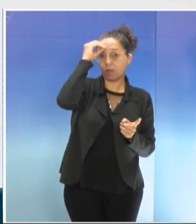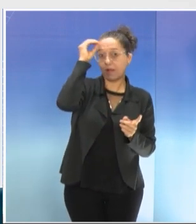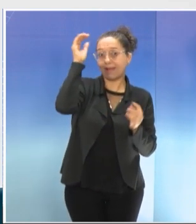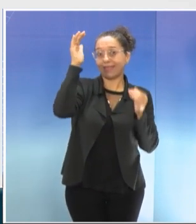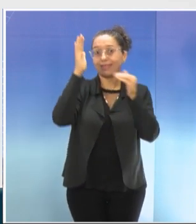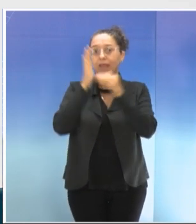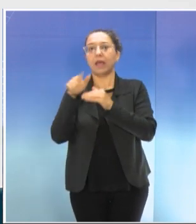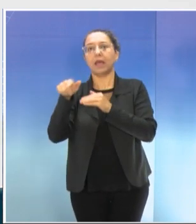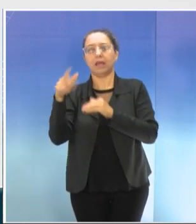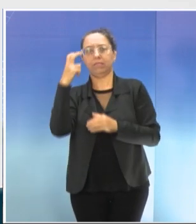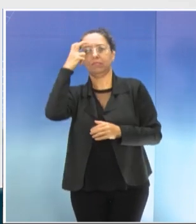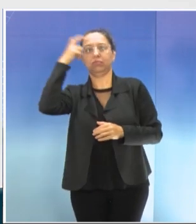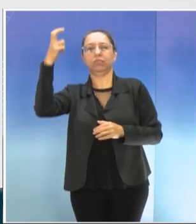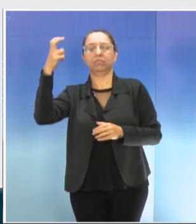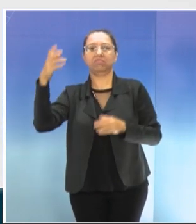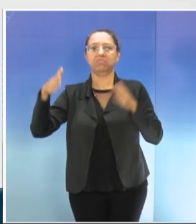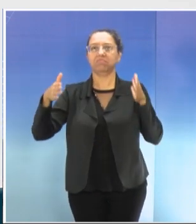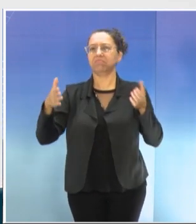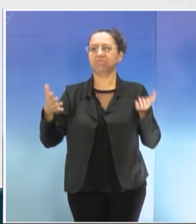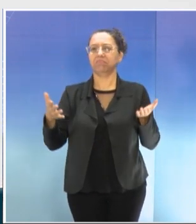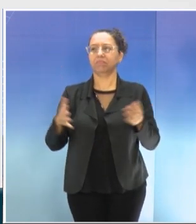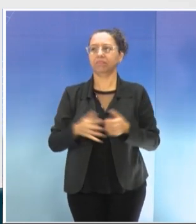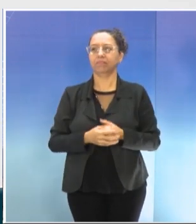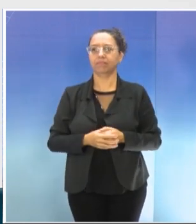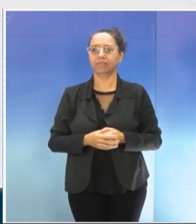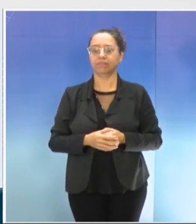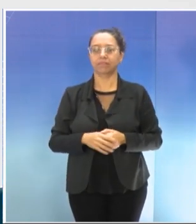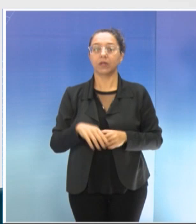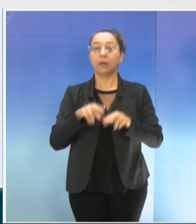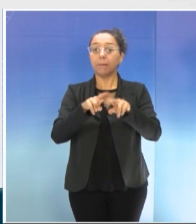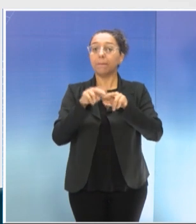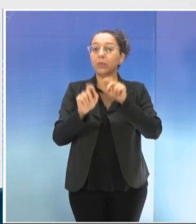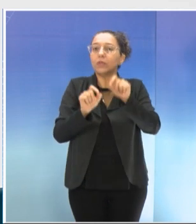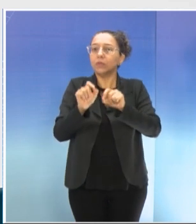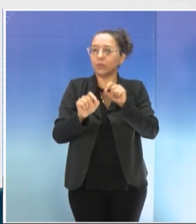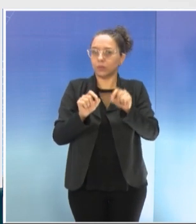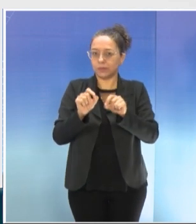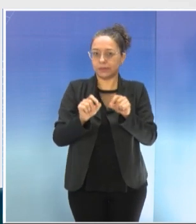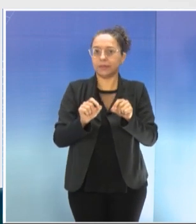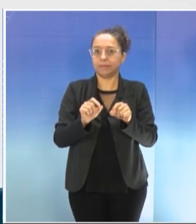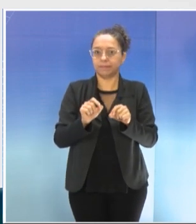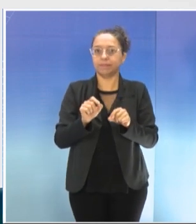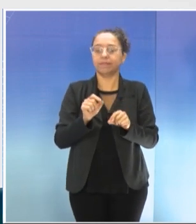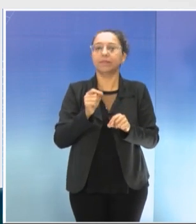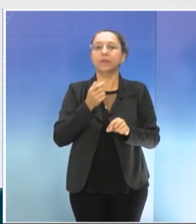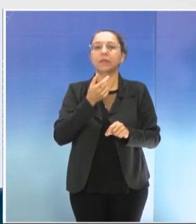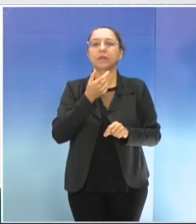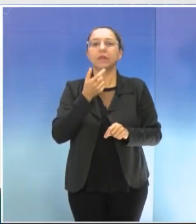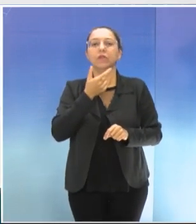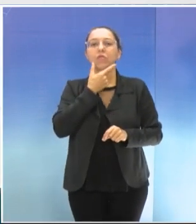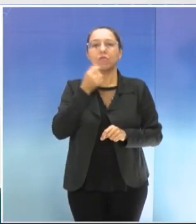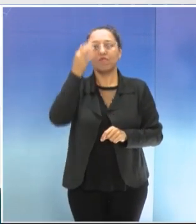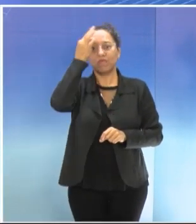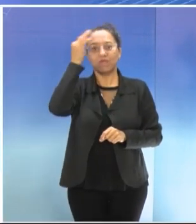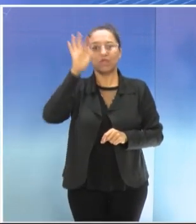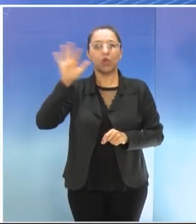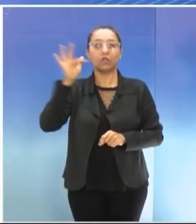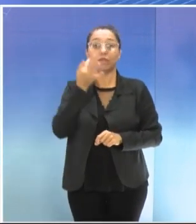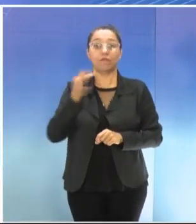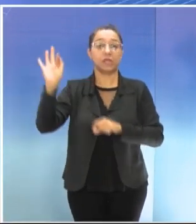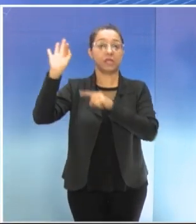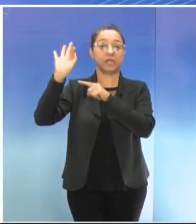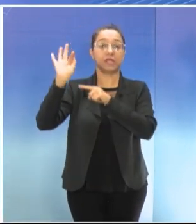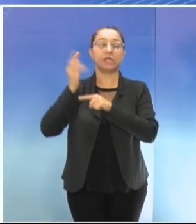repouso nesse movimento. Então esse foi o filósofo Merleau-Ponty, um filósofo francês que está falando